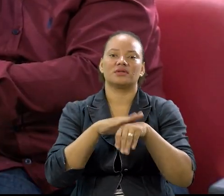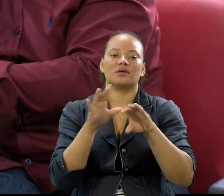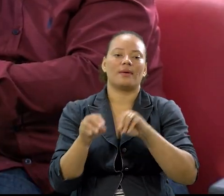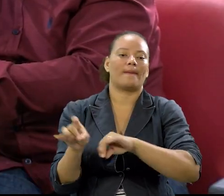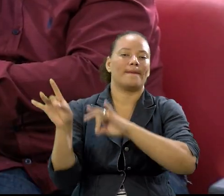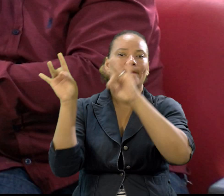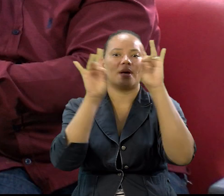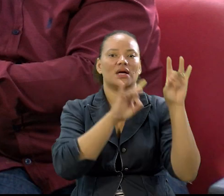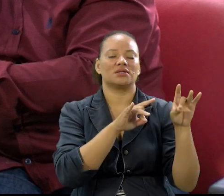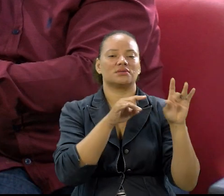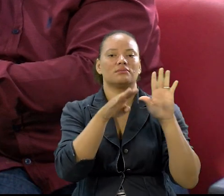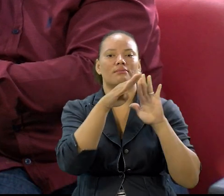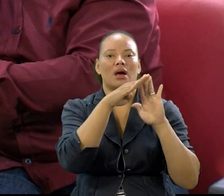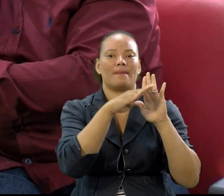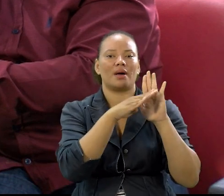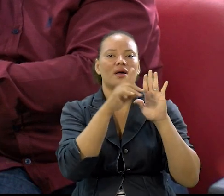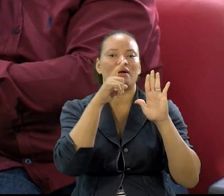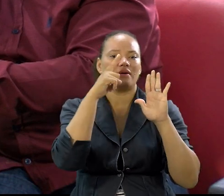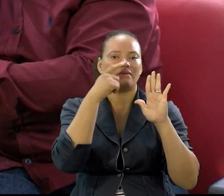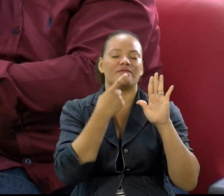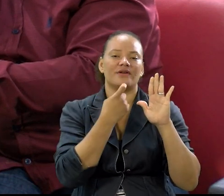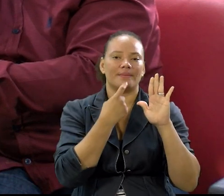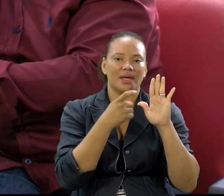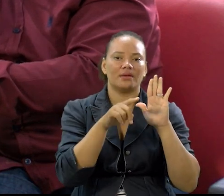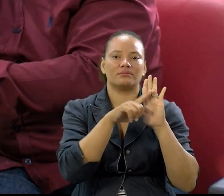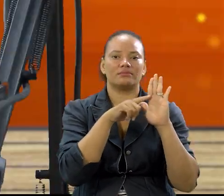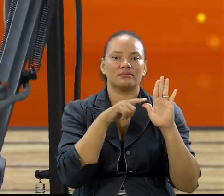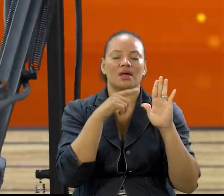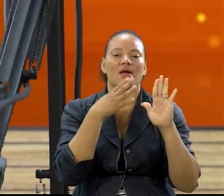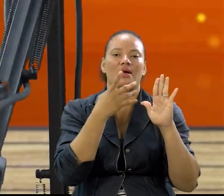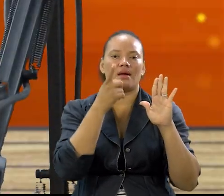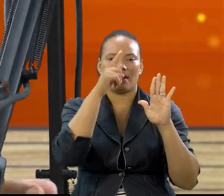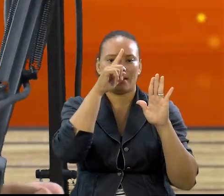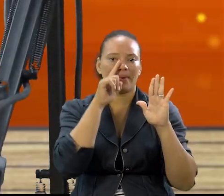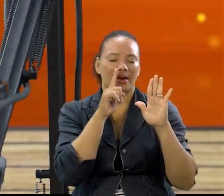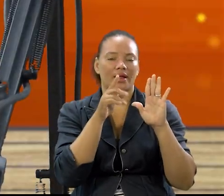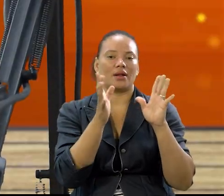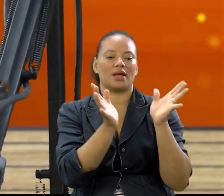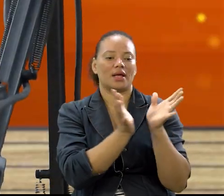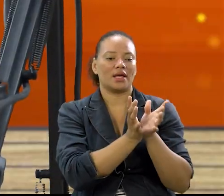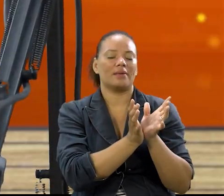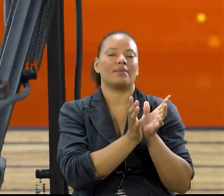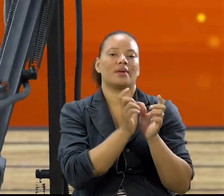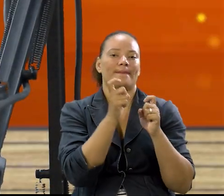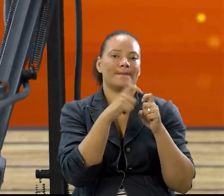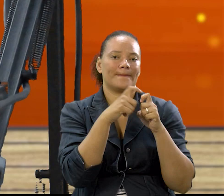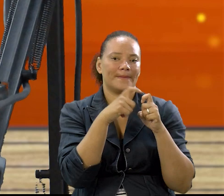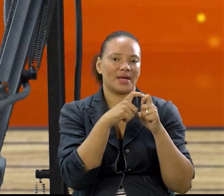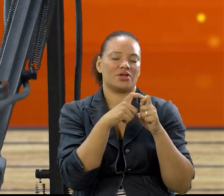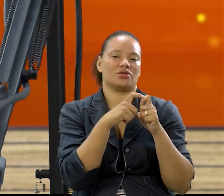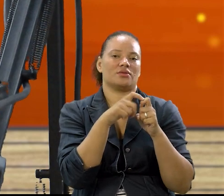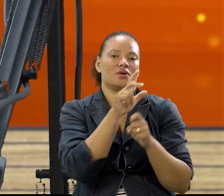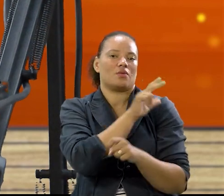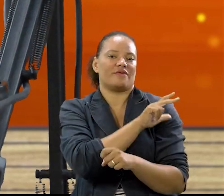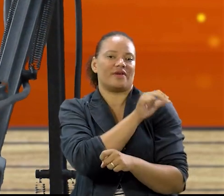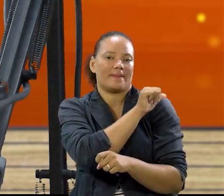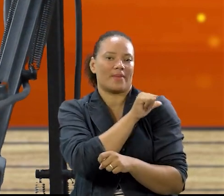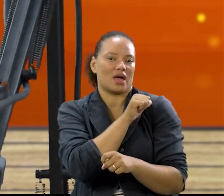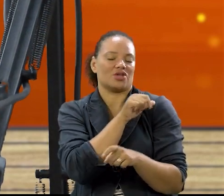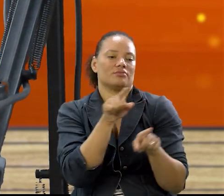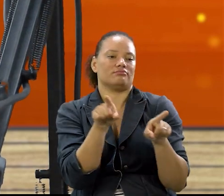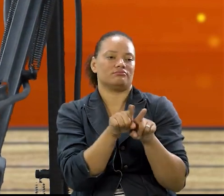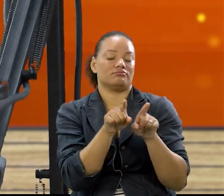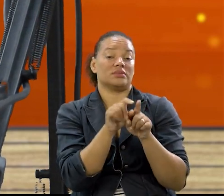criança passa na classificação de risco passa pelo uma pela equipe médica e equipe de enfermagem e se essa criança tiver